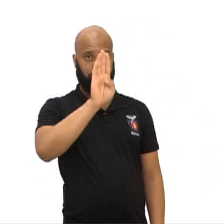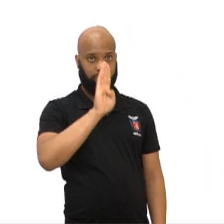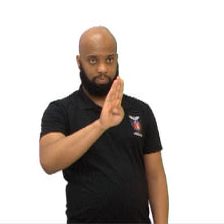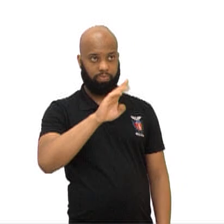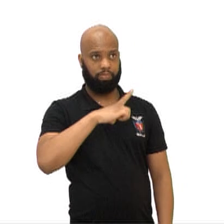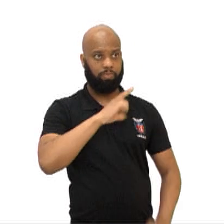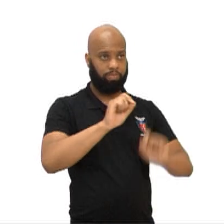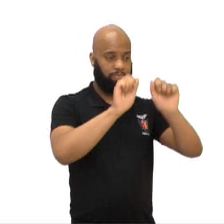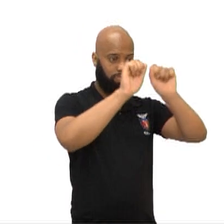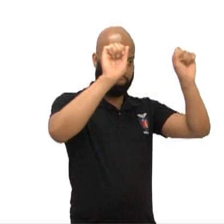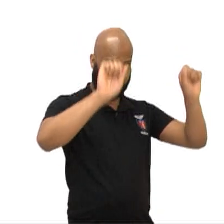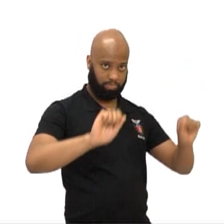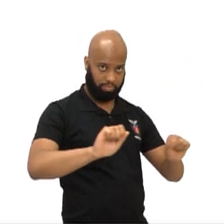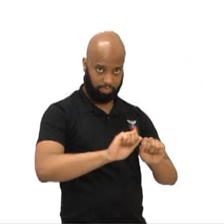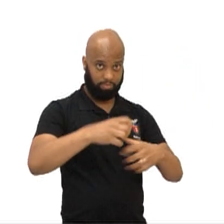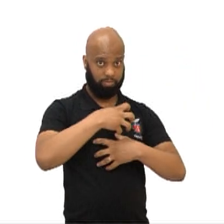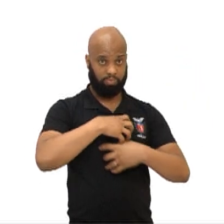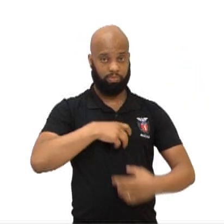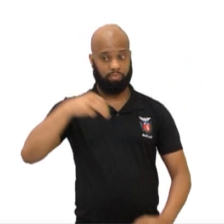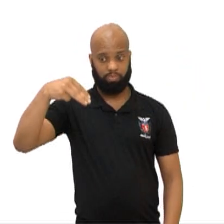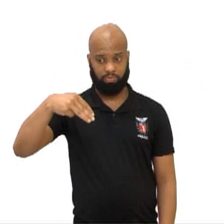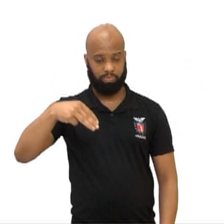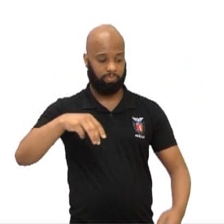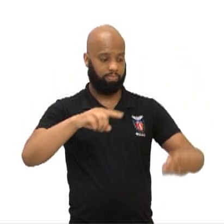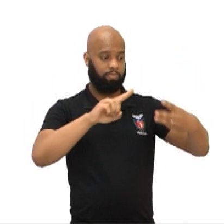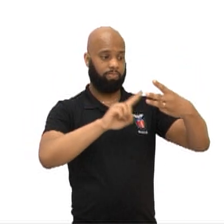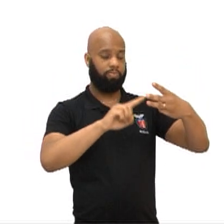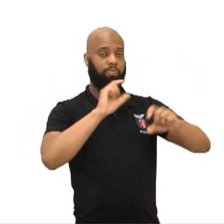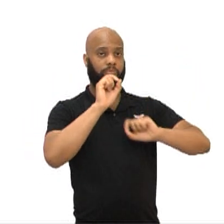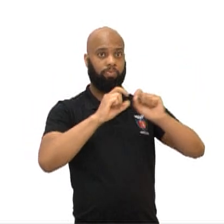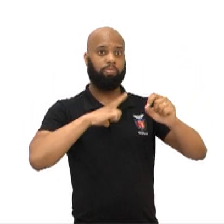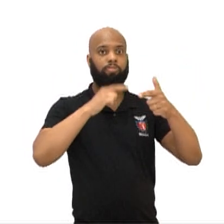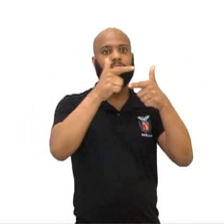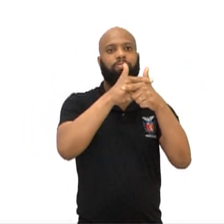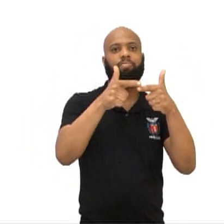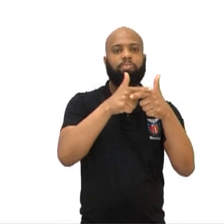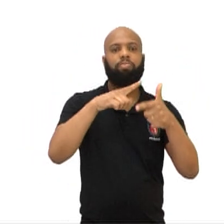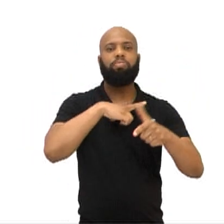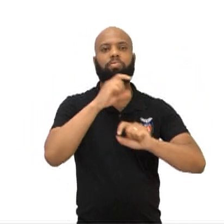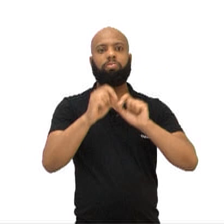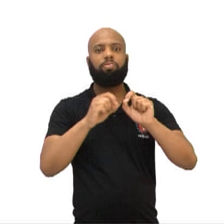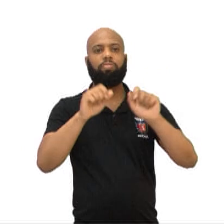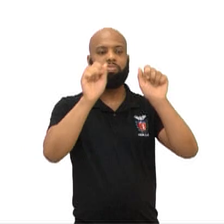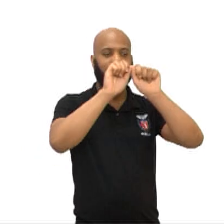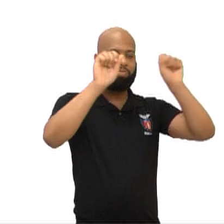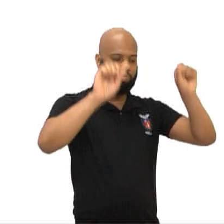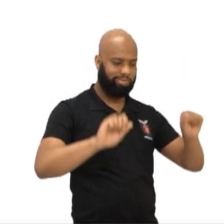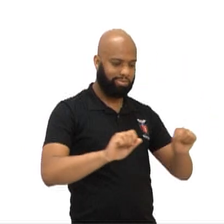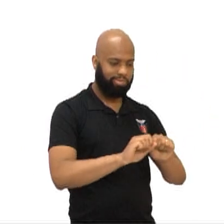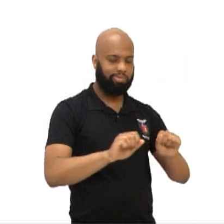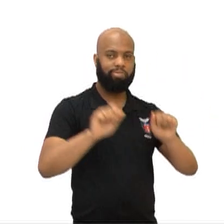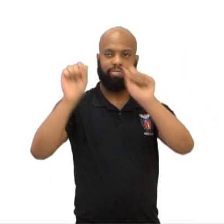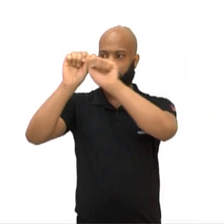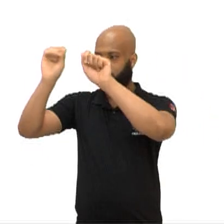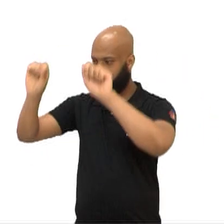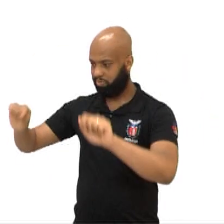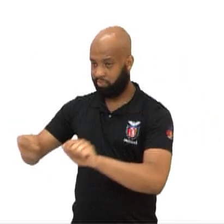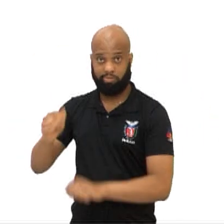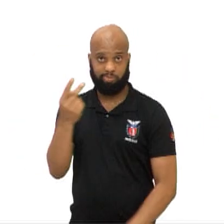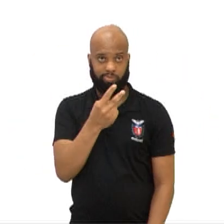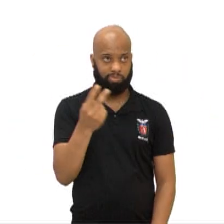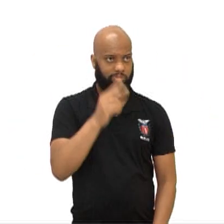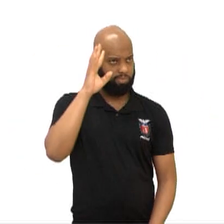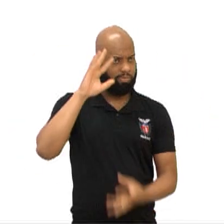e 2 em metros. E letra C, a razão entre as áreas dos retângulos. E o que nós podemos concluir com